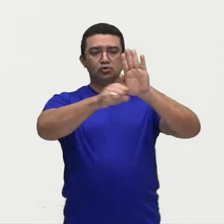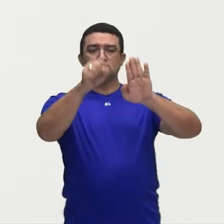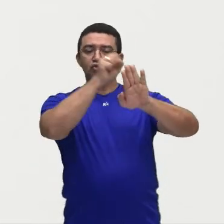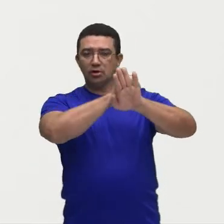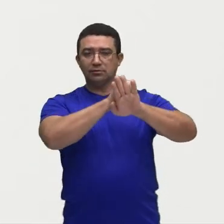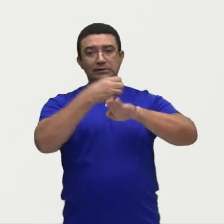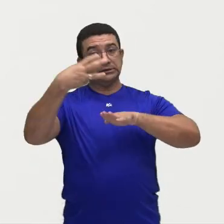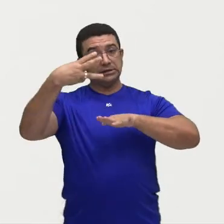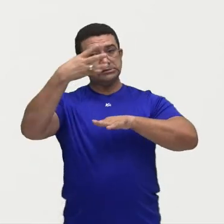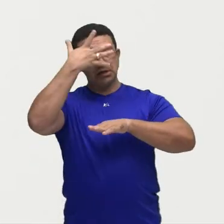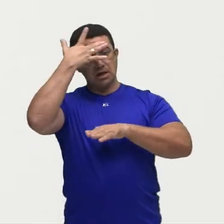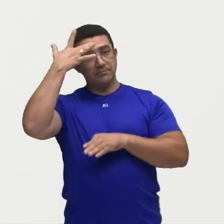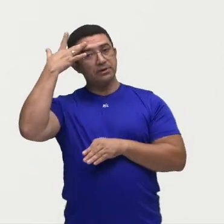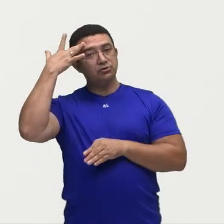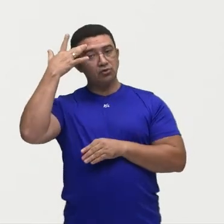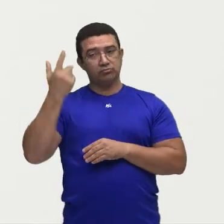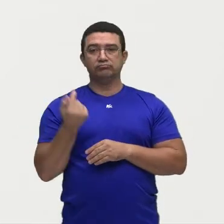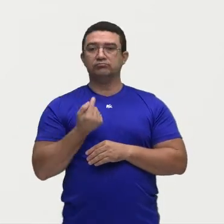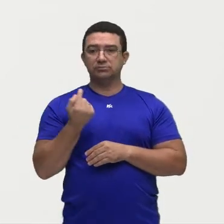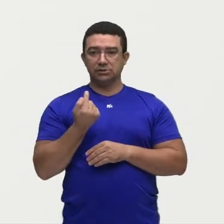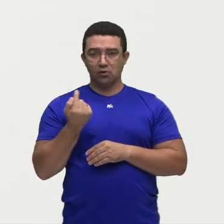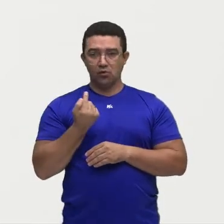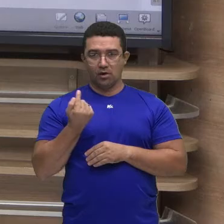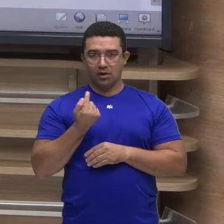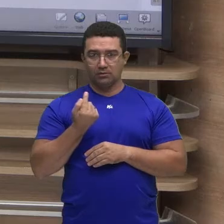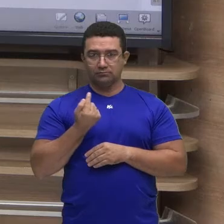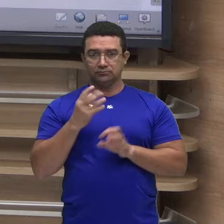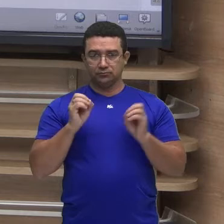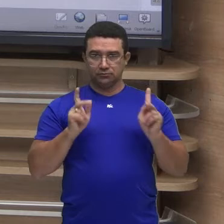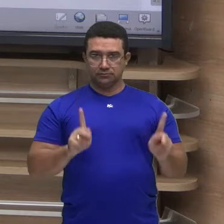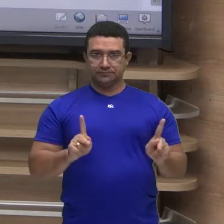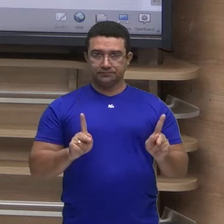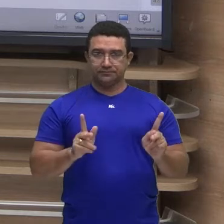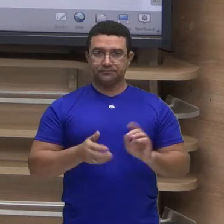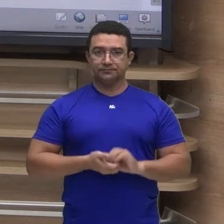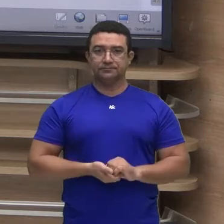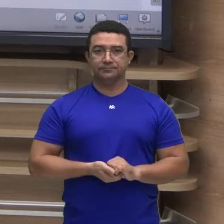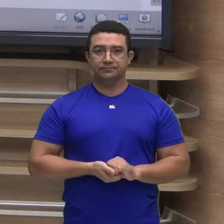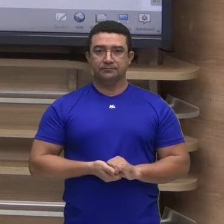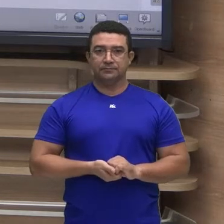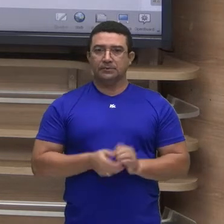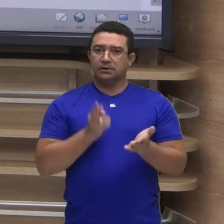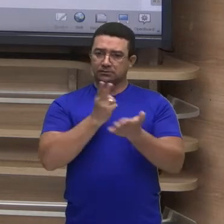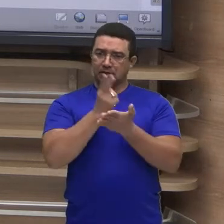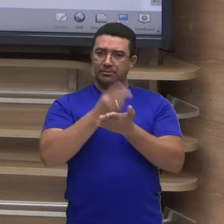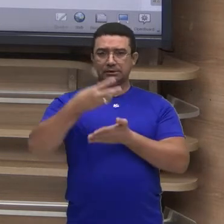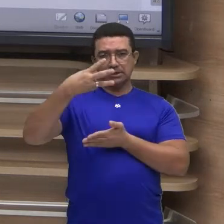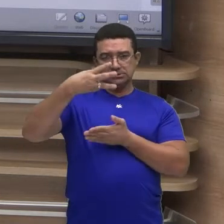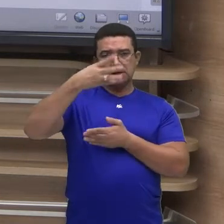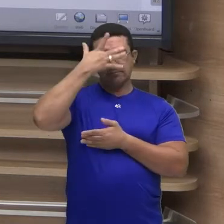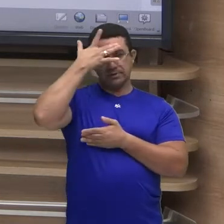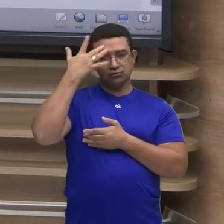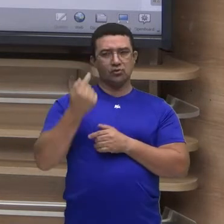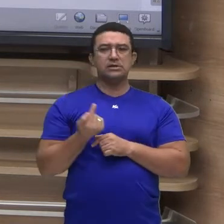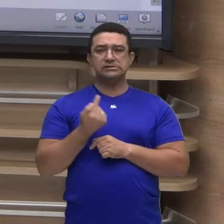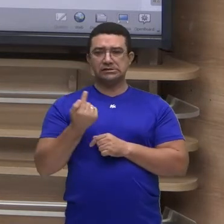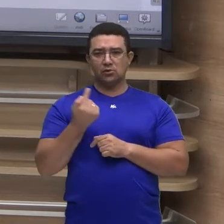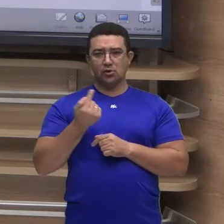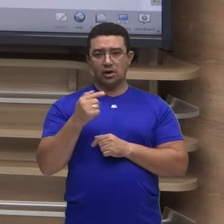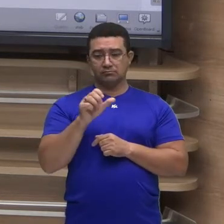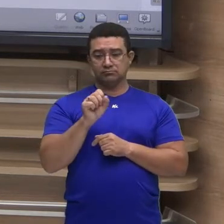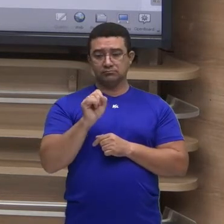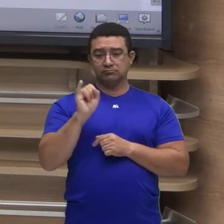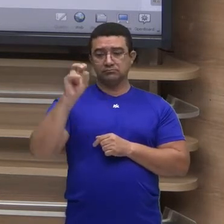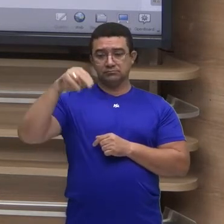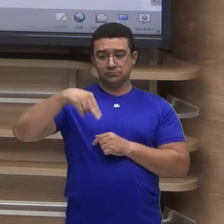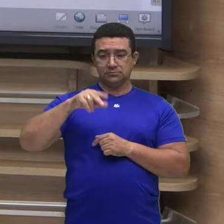terceira pessoa do singular, tudo bem, people? É sempre a terceira pessoa do singular que você vai